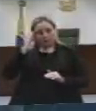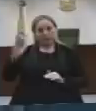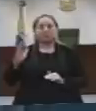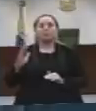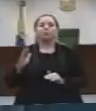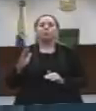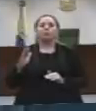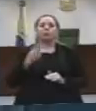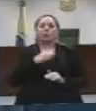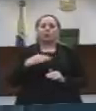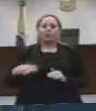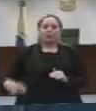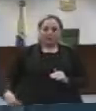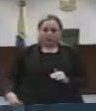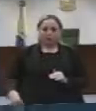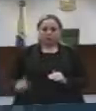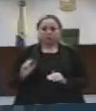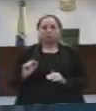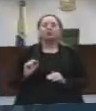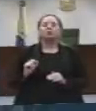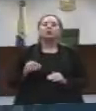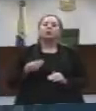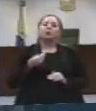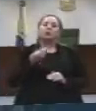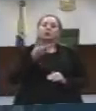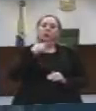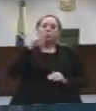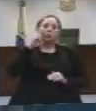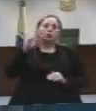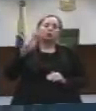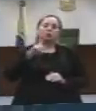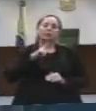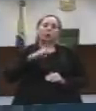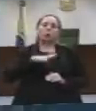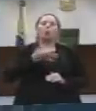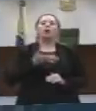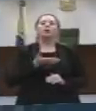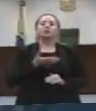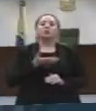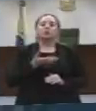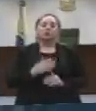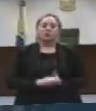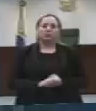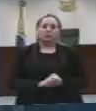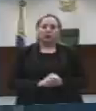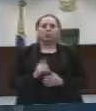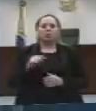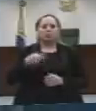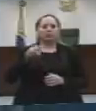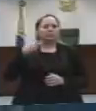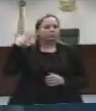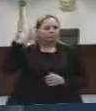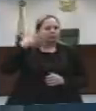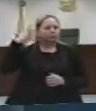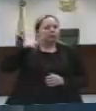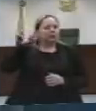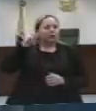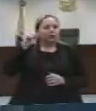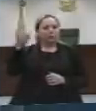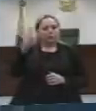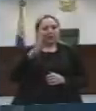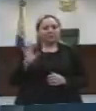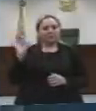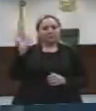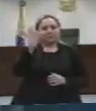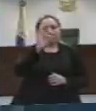todas os possíveis que dê a vossa excelência coragem de após ouvir tantas contribuições do Brasil inteiro de n